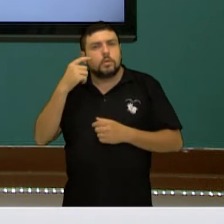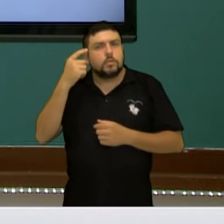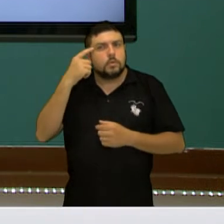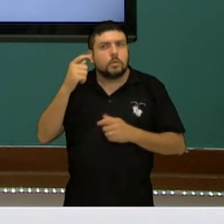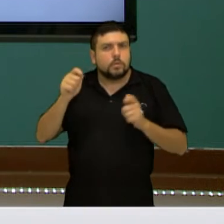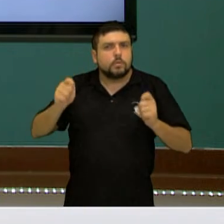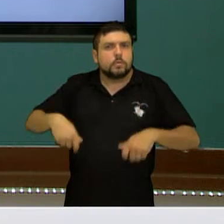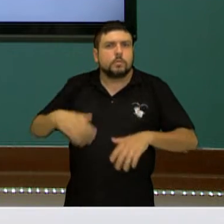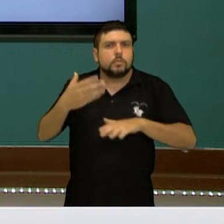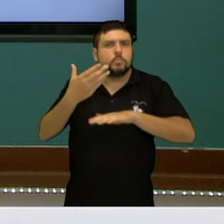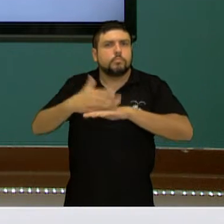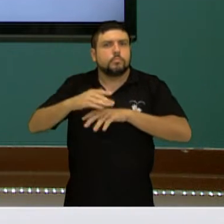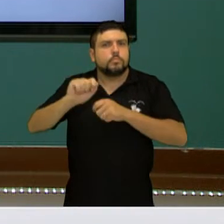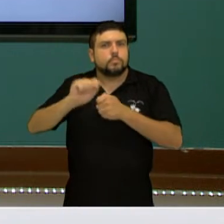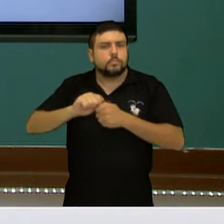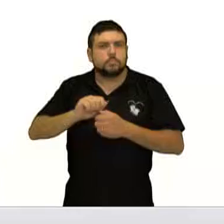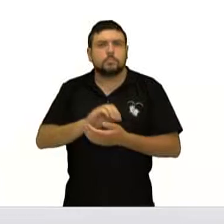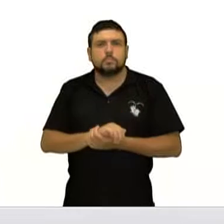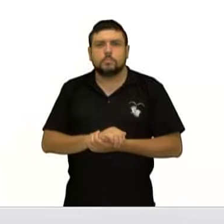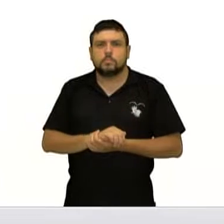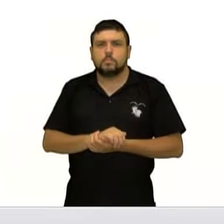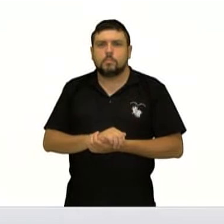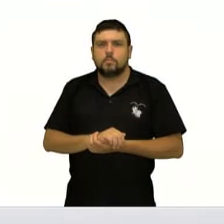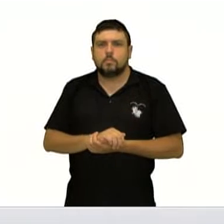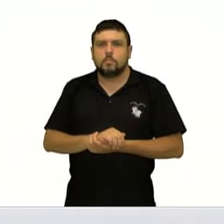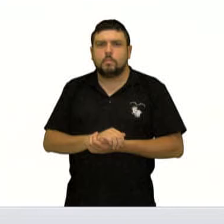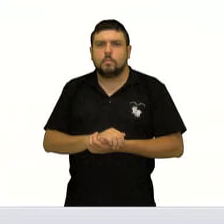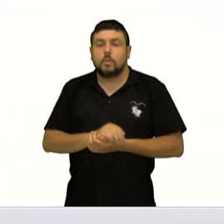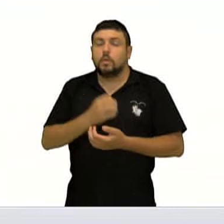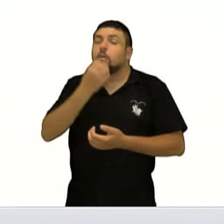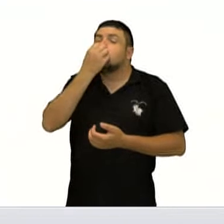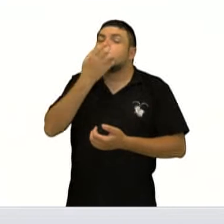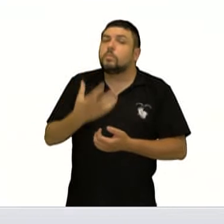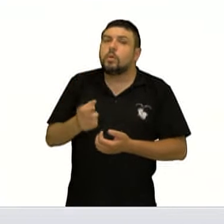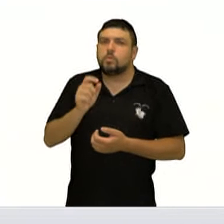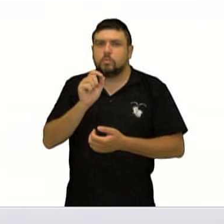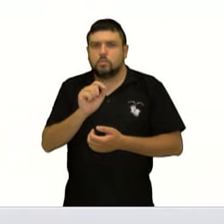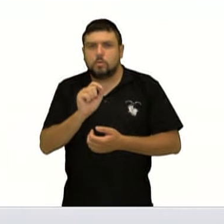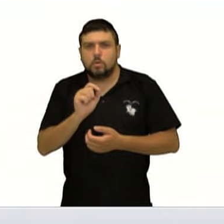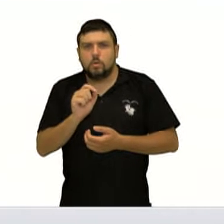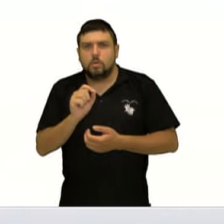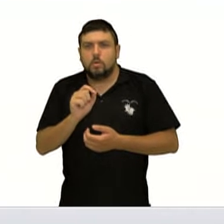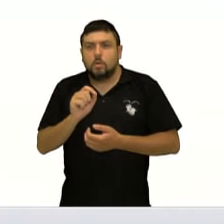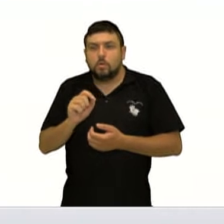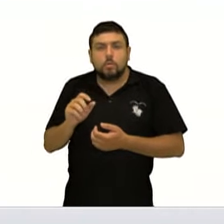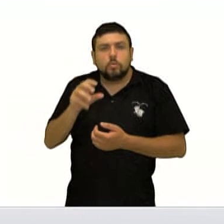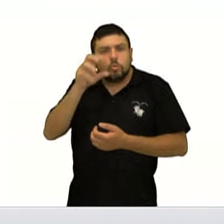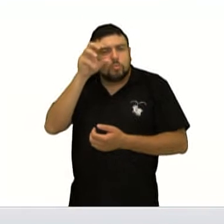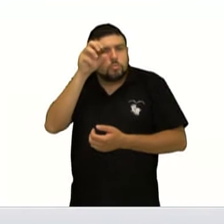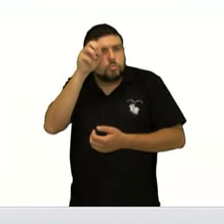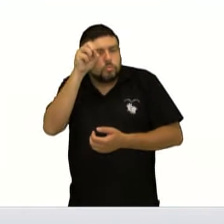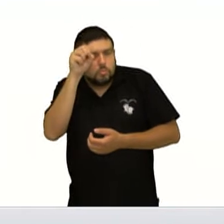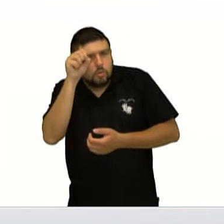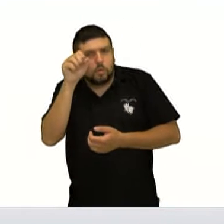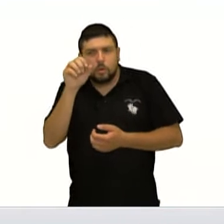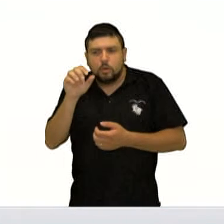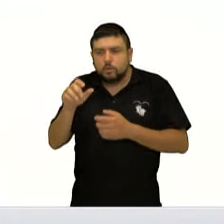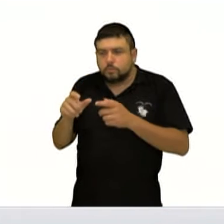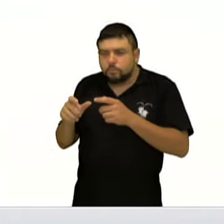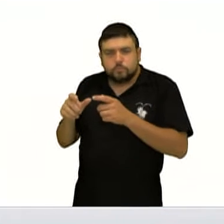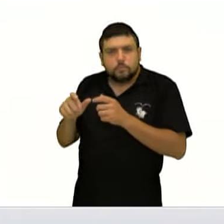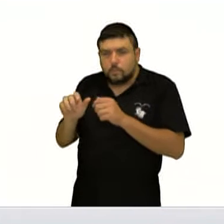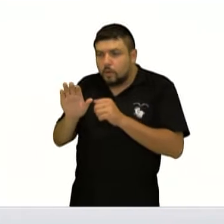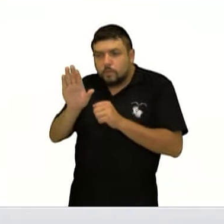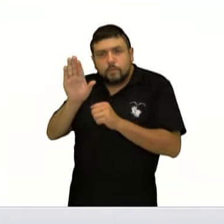procedimentos. O ideal, se possível, seria que o paciente tivesse um espaço onde pudesse se isolar dos outros habitantes da casa